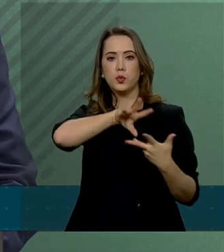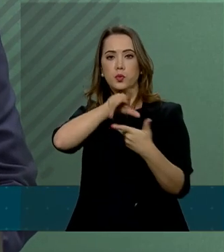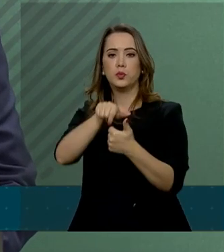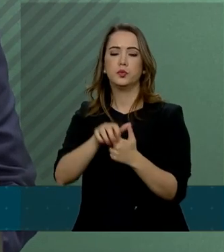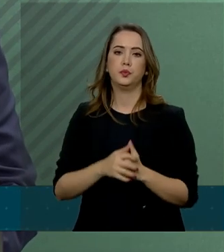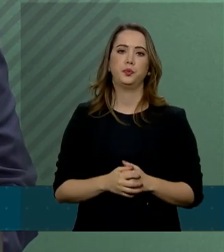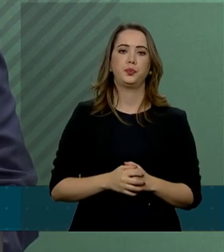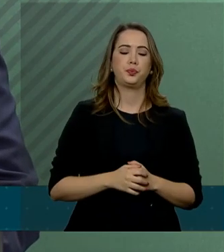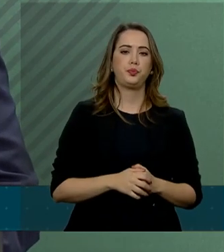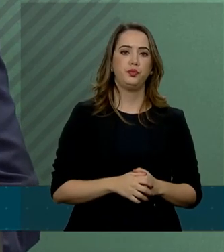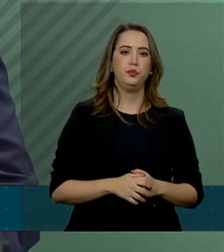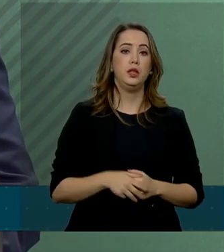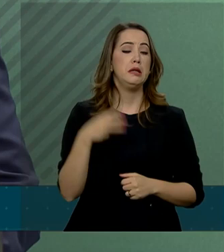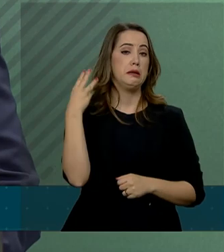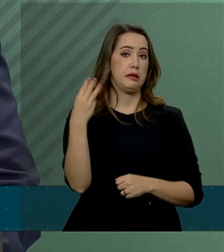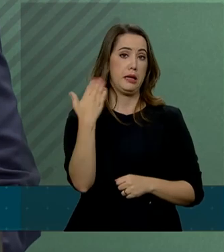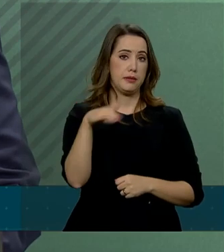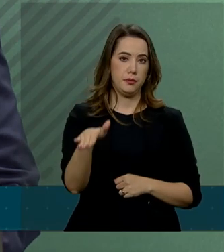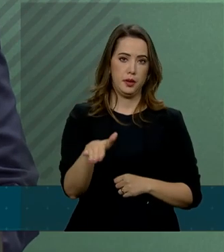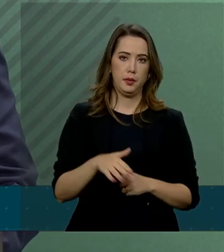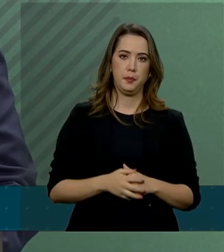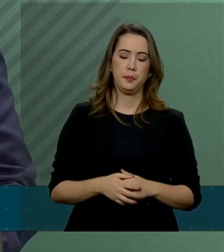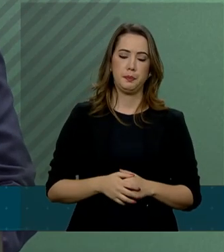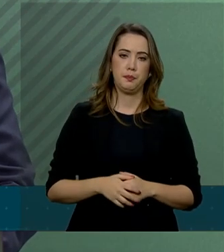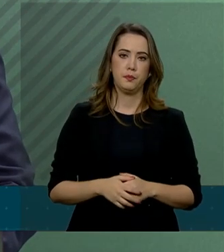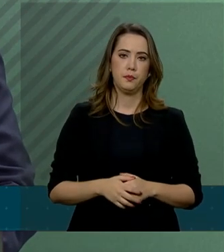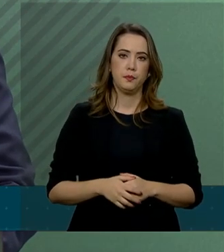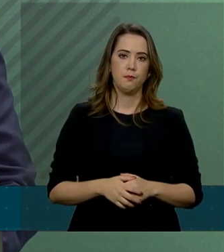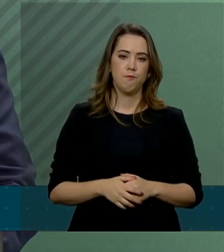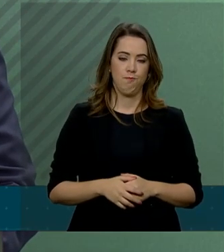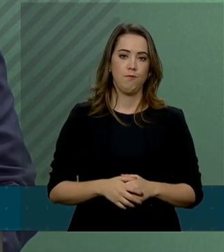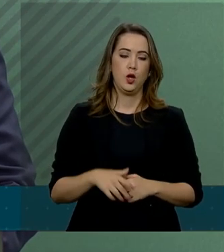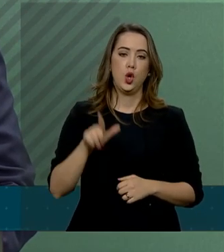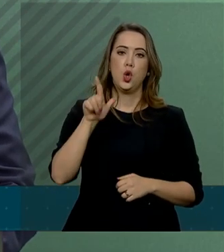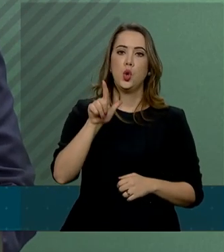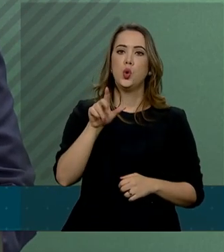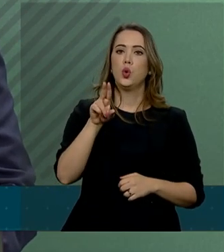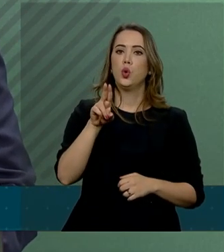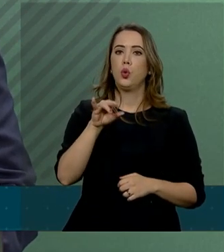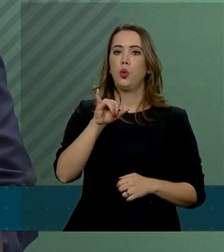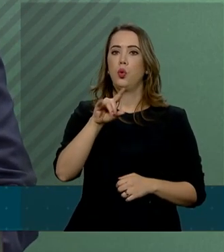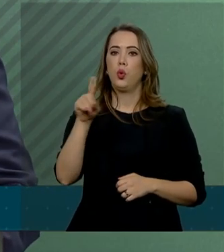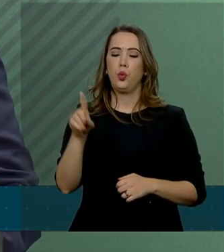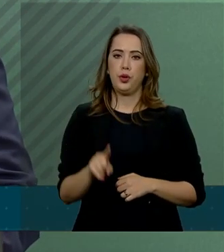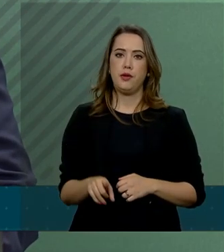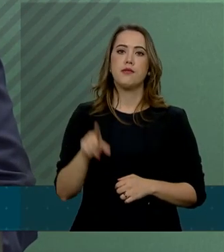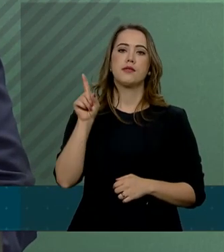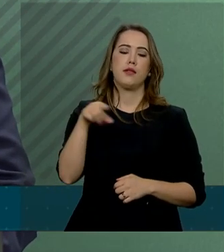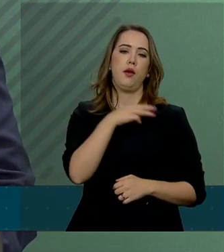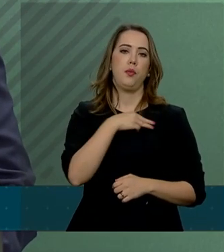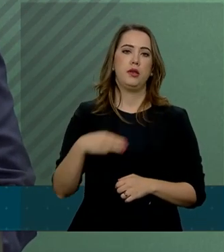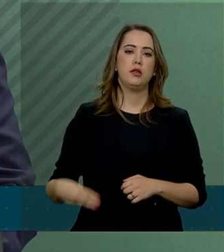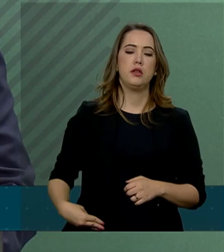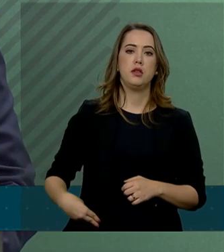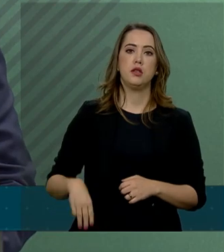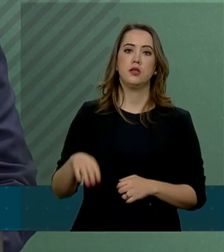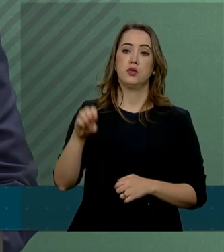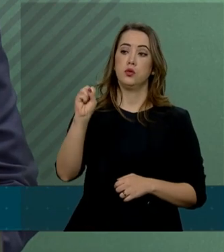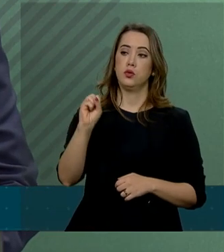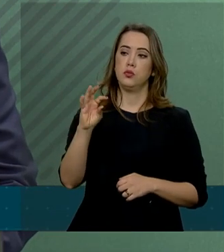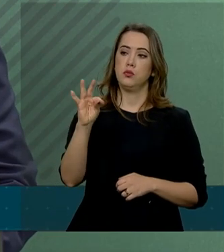às 15 30 senhor luiz fux ministro do supremo tribunal federal